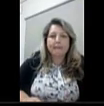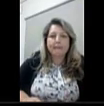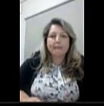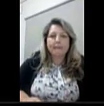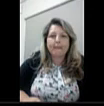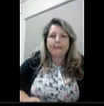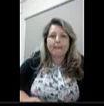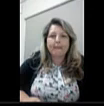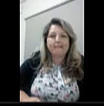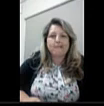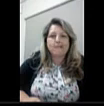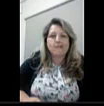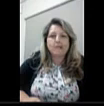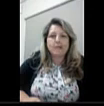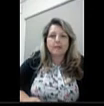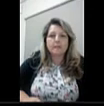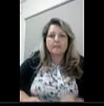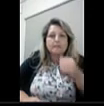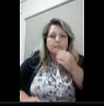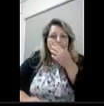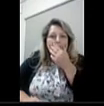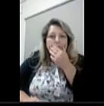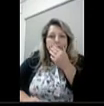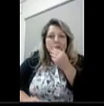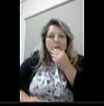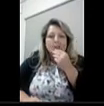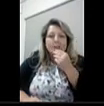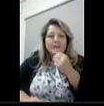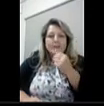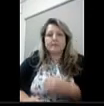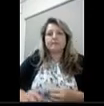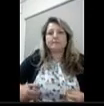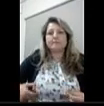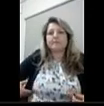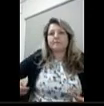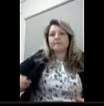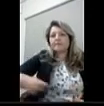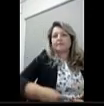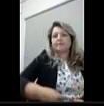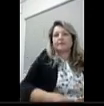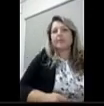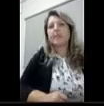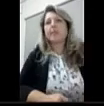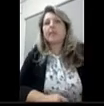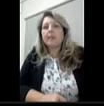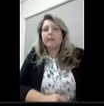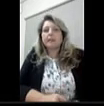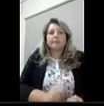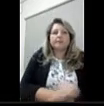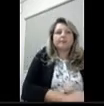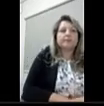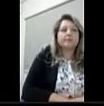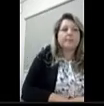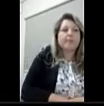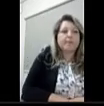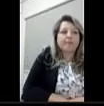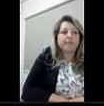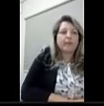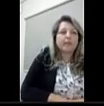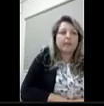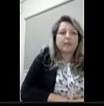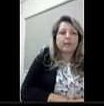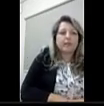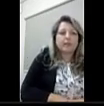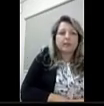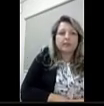com o menor número de estímulos possíveis, estímulos de extratores. Então, rádio, TV, computador, procurar tirar isso do local